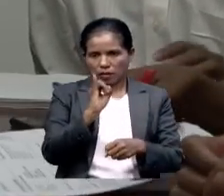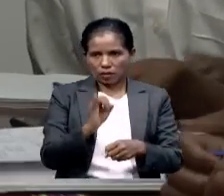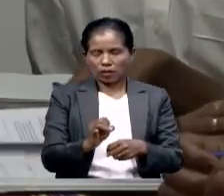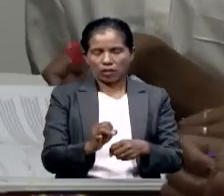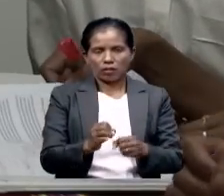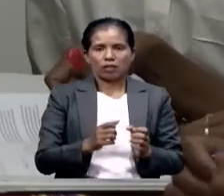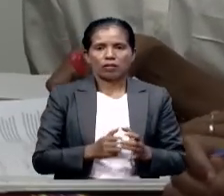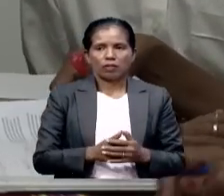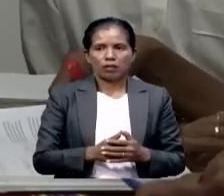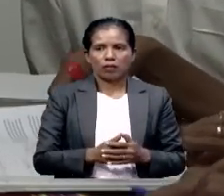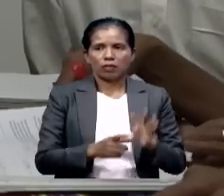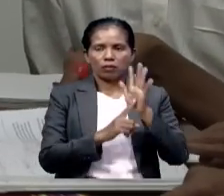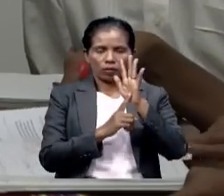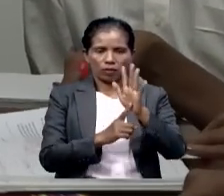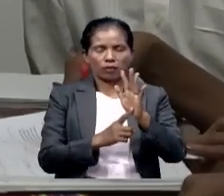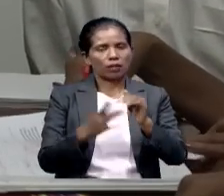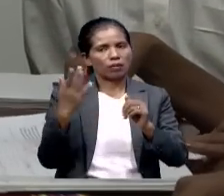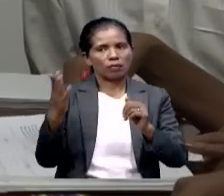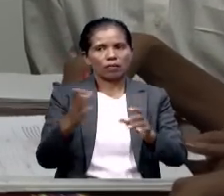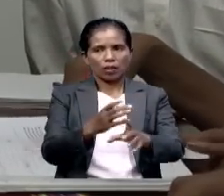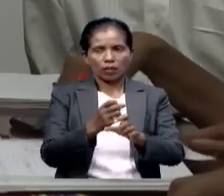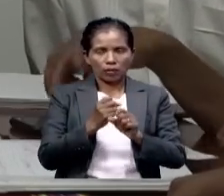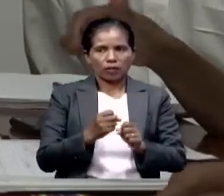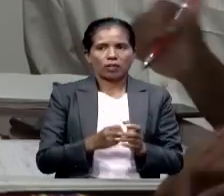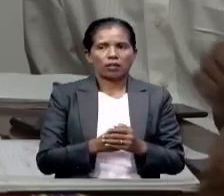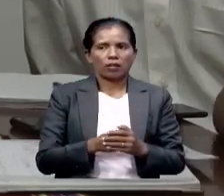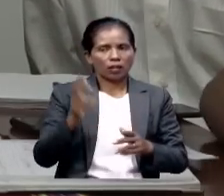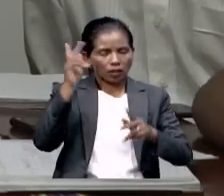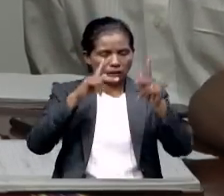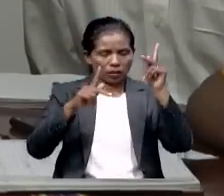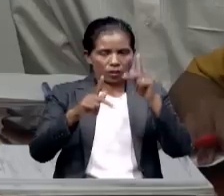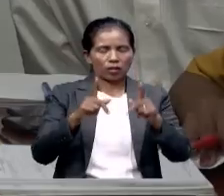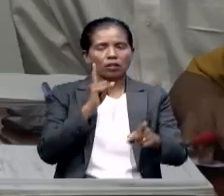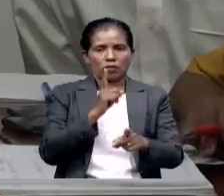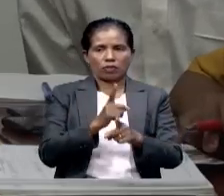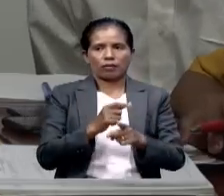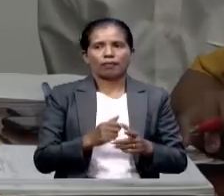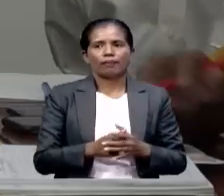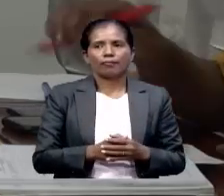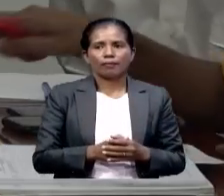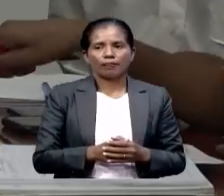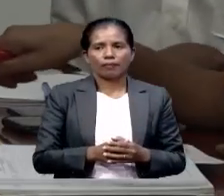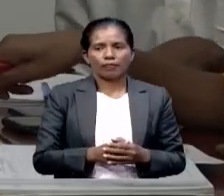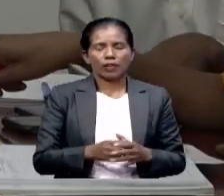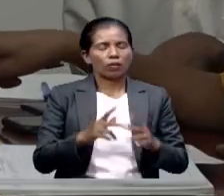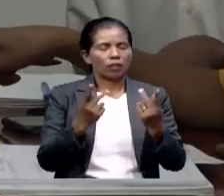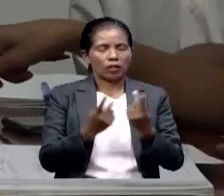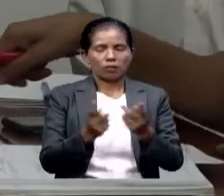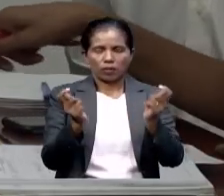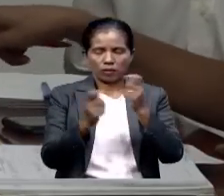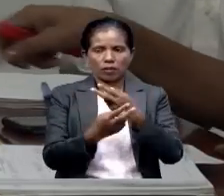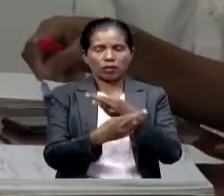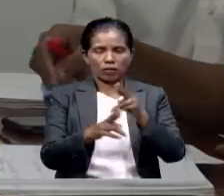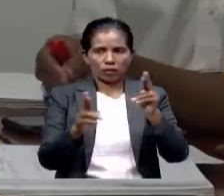relata ba ne ba ok bele foti plenari kata o caso ne los duni empregador mak troca resultado ne empregador